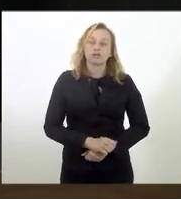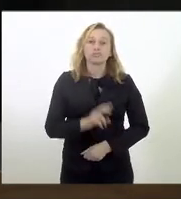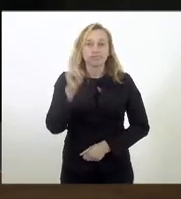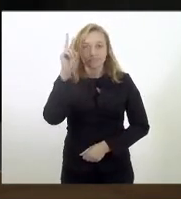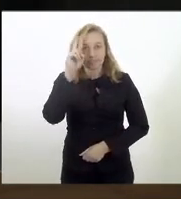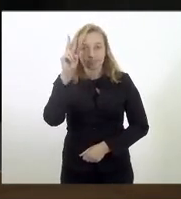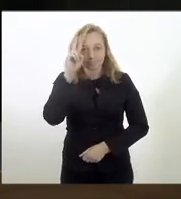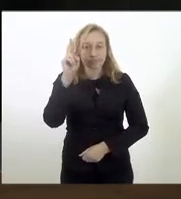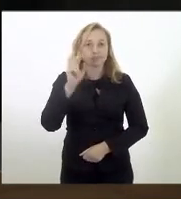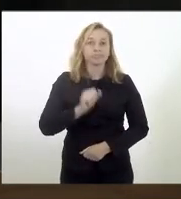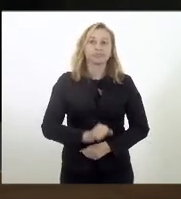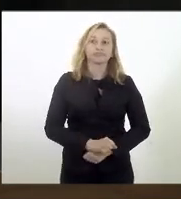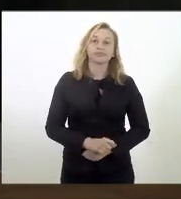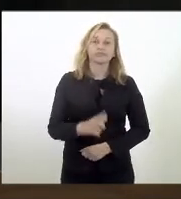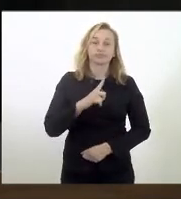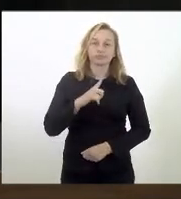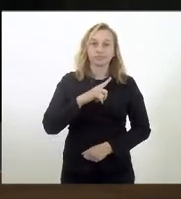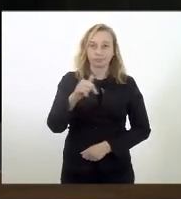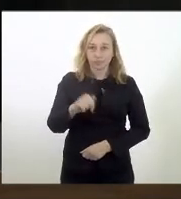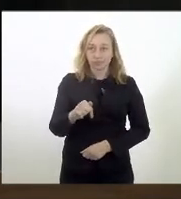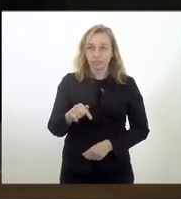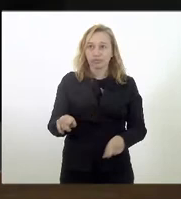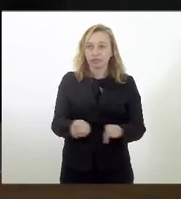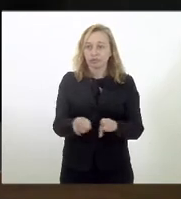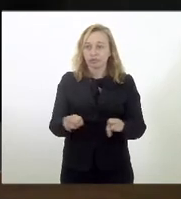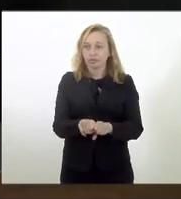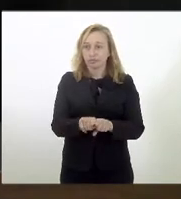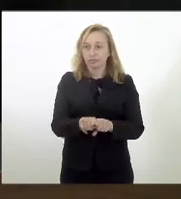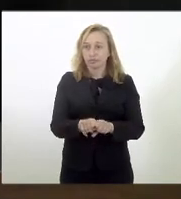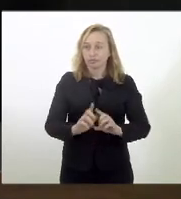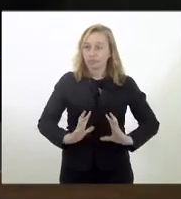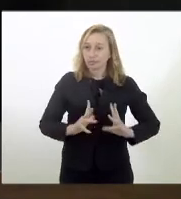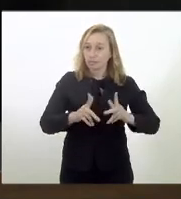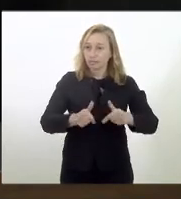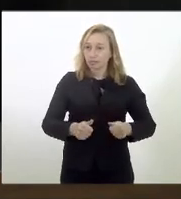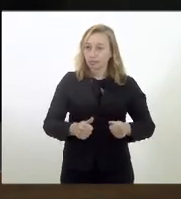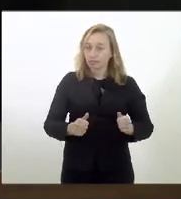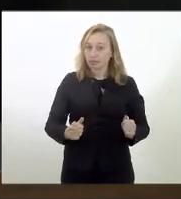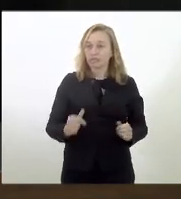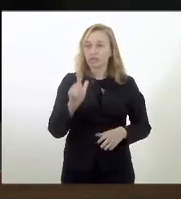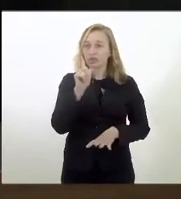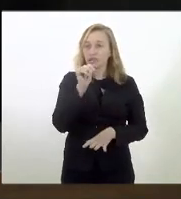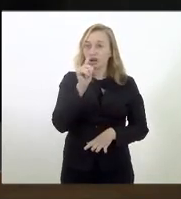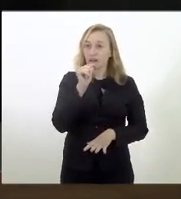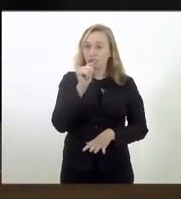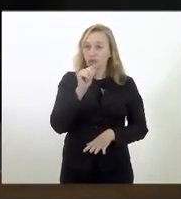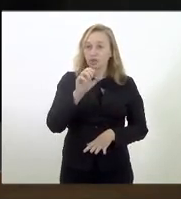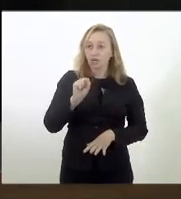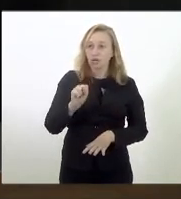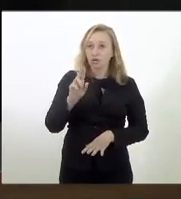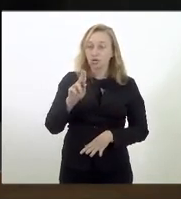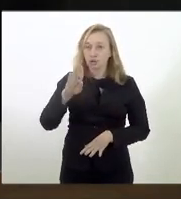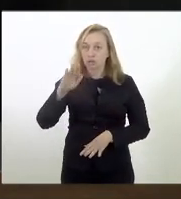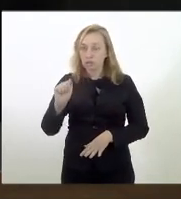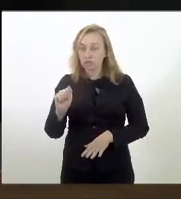Lembrar que temos aqui também uma estação de tratamento de água no subsolo, água da